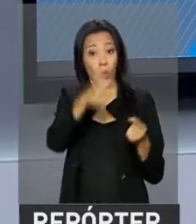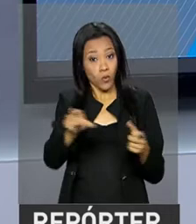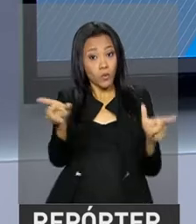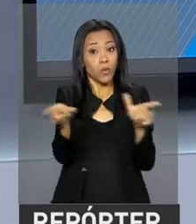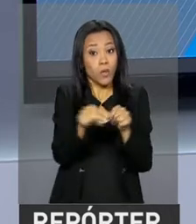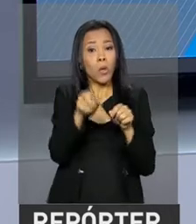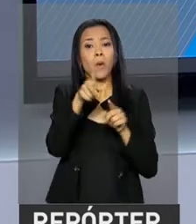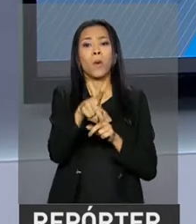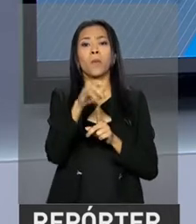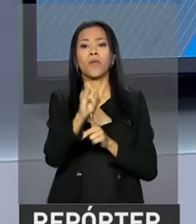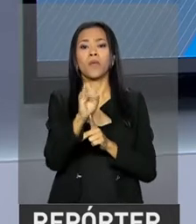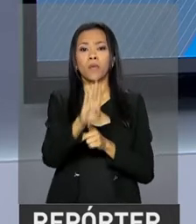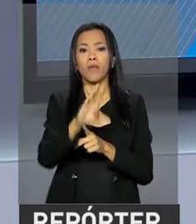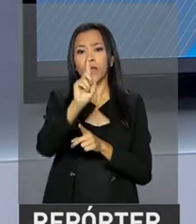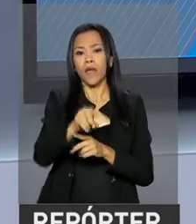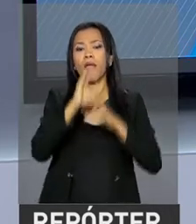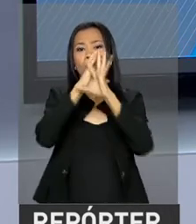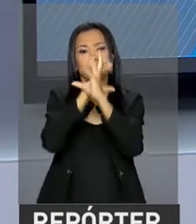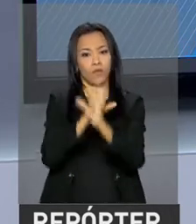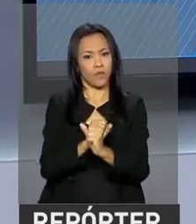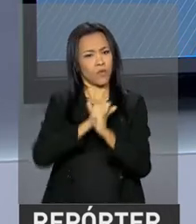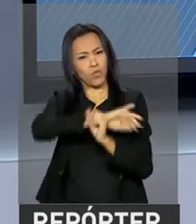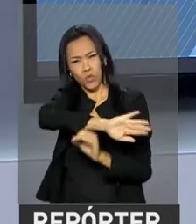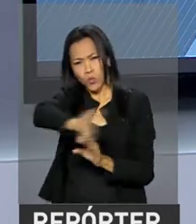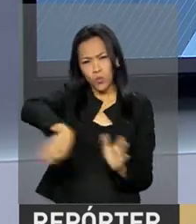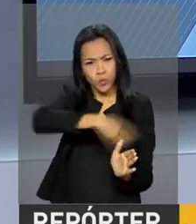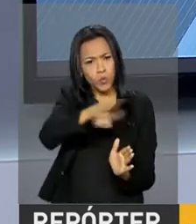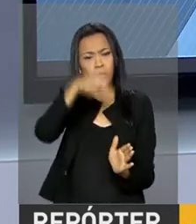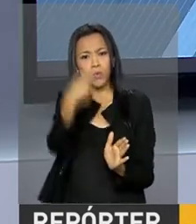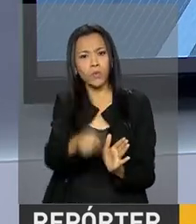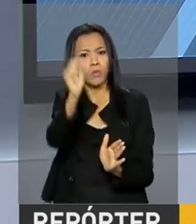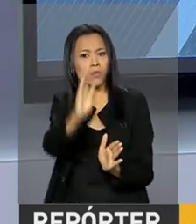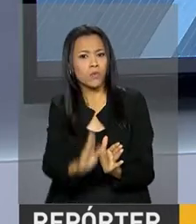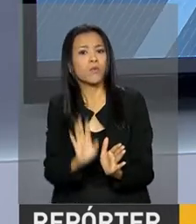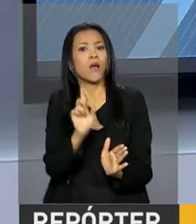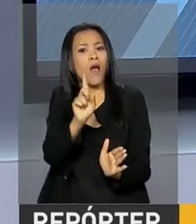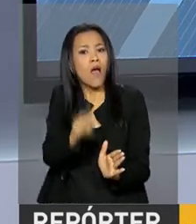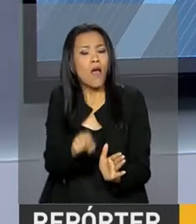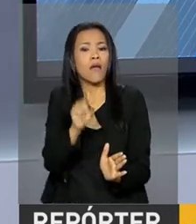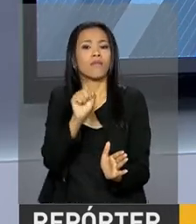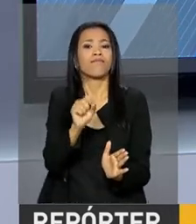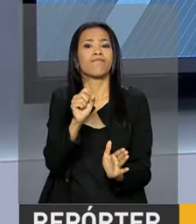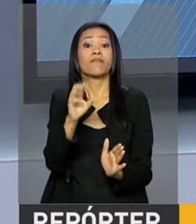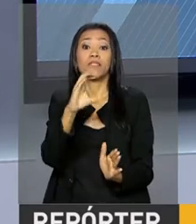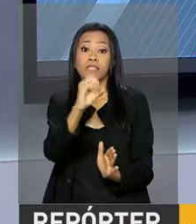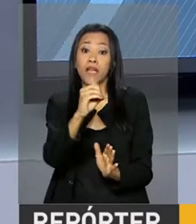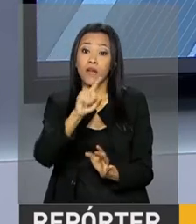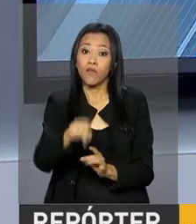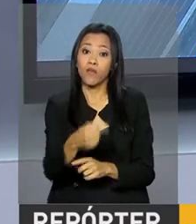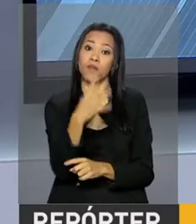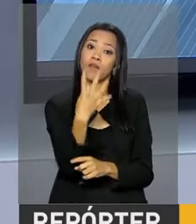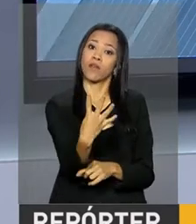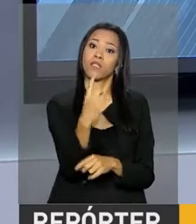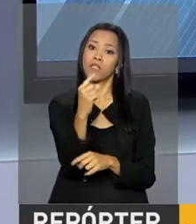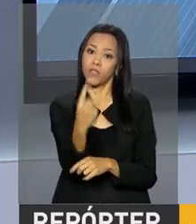o PIB, que é a soma de todas as riquezas produzidas pelo país, a estimativa passou para